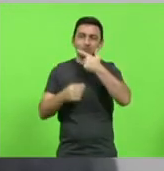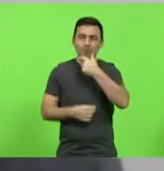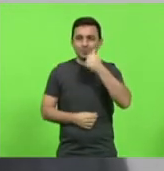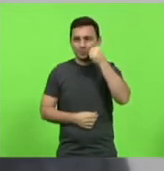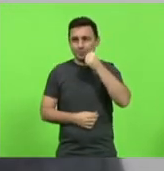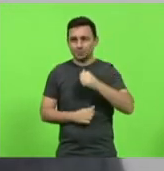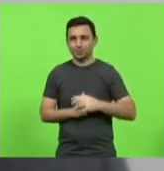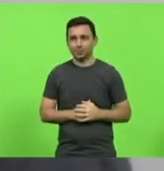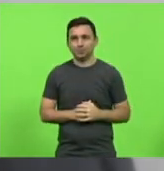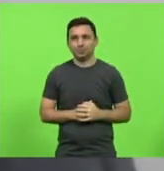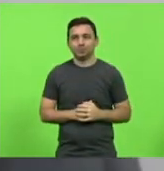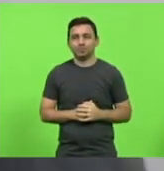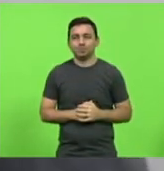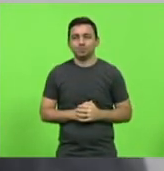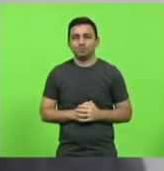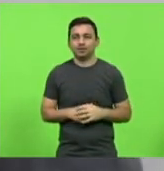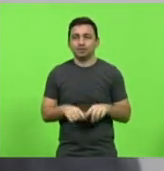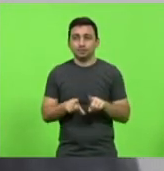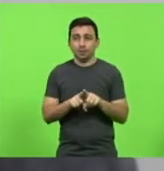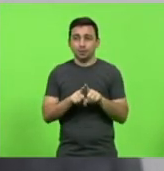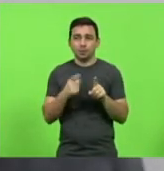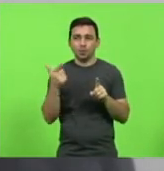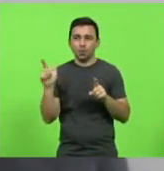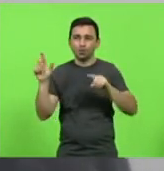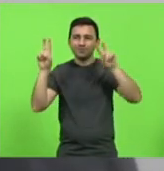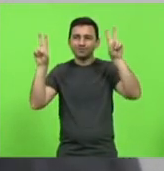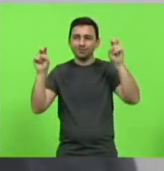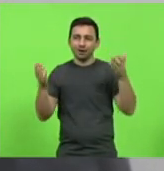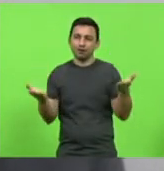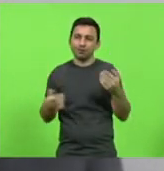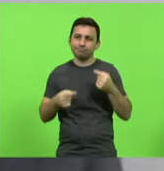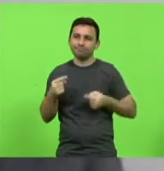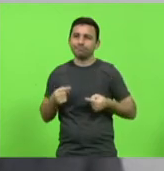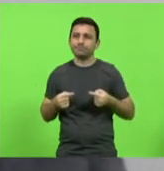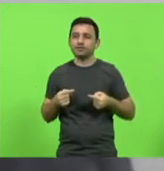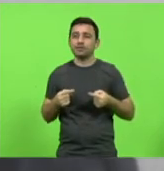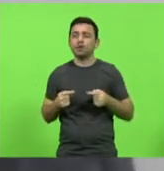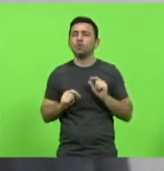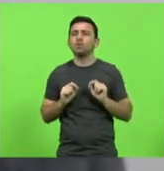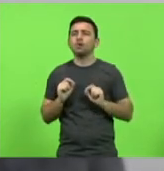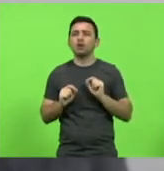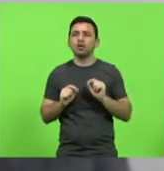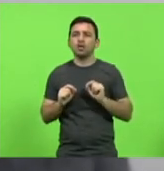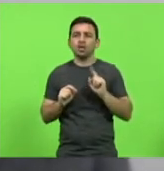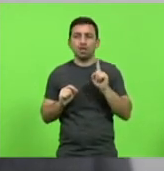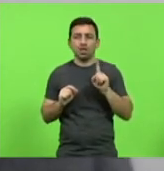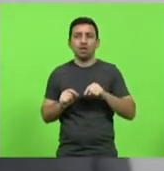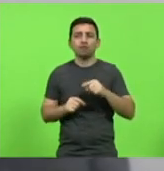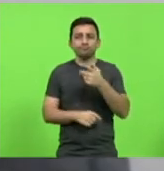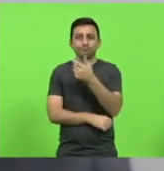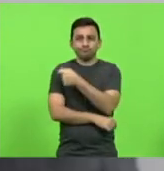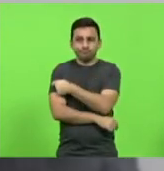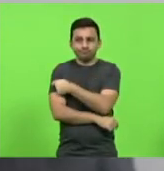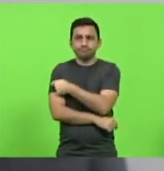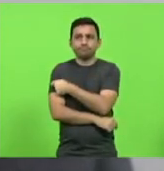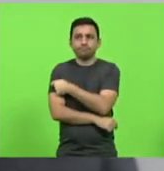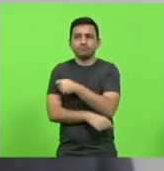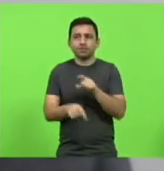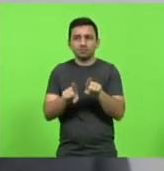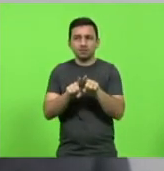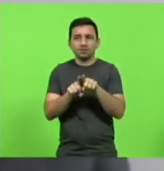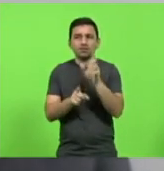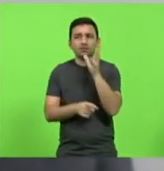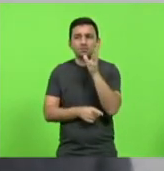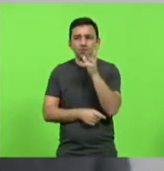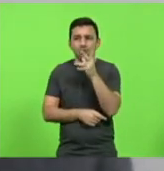Enfermeira. Outro assunto que trago ao debate é sobre a questão da imunização e da demora na questão